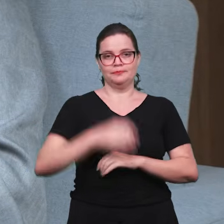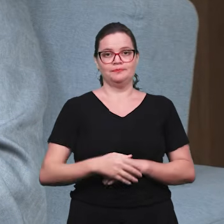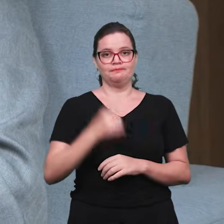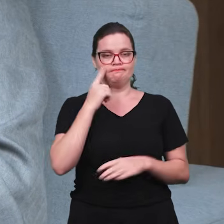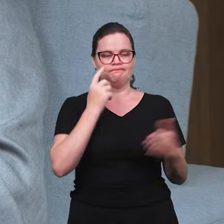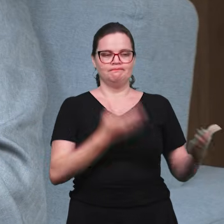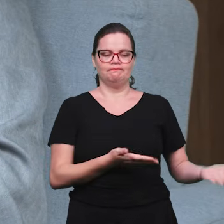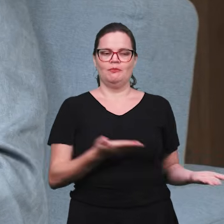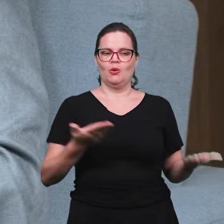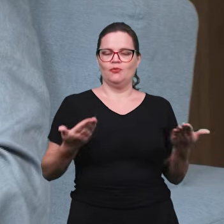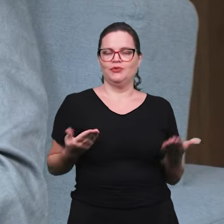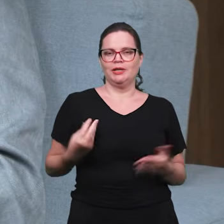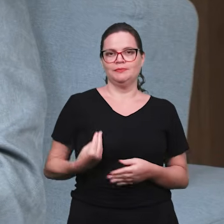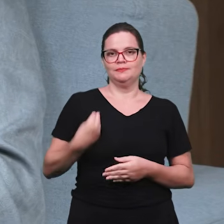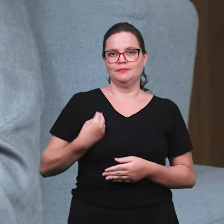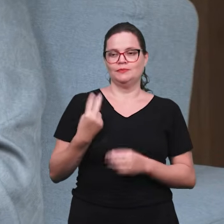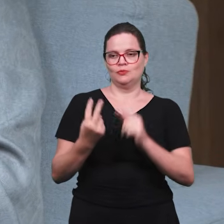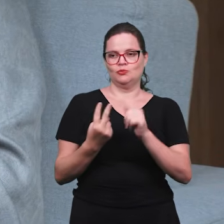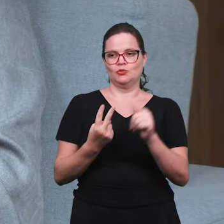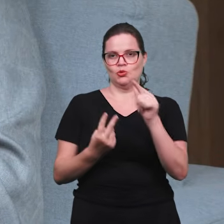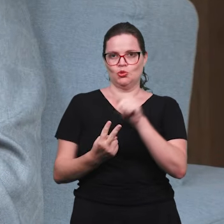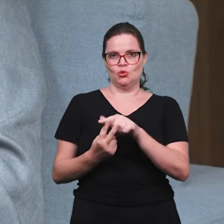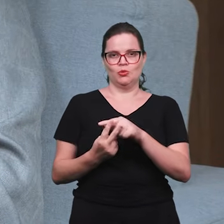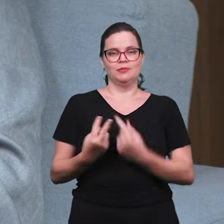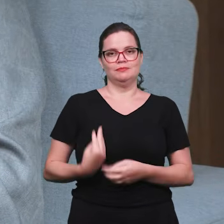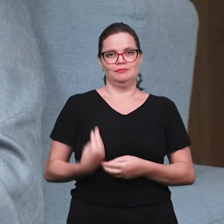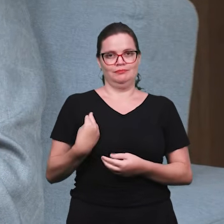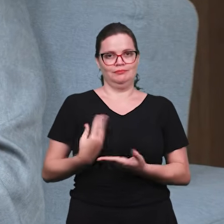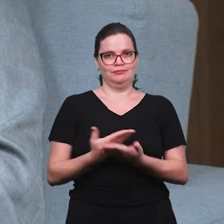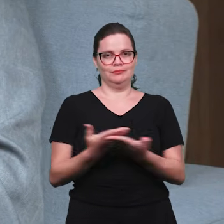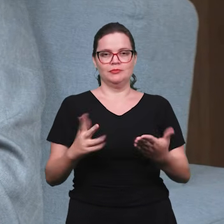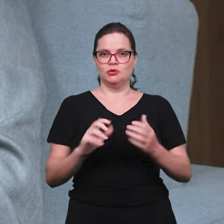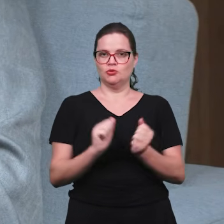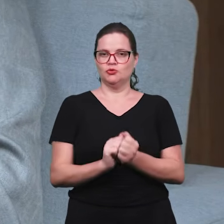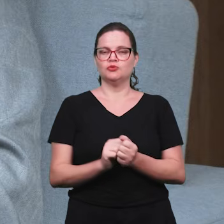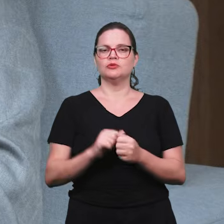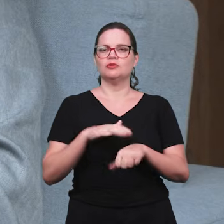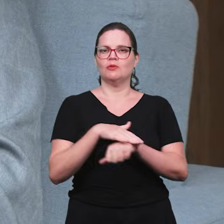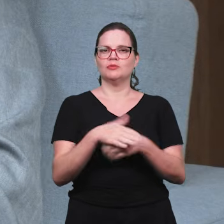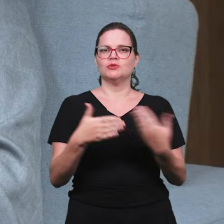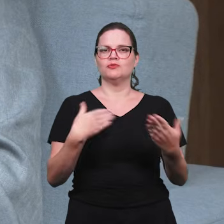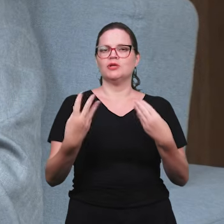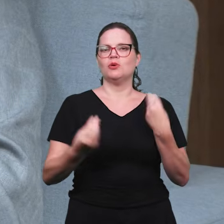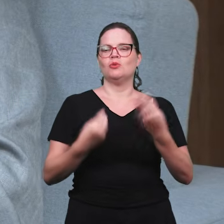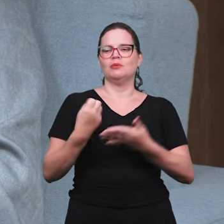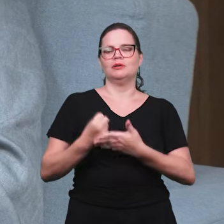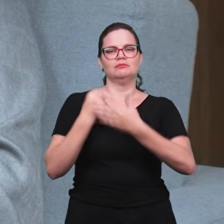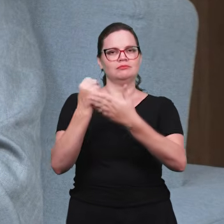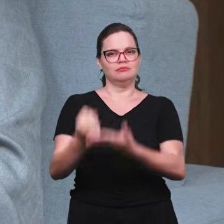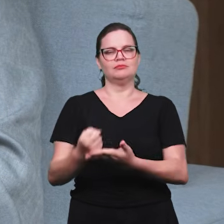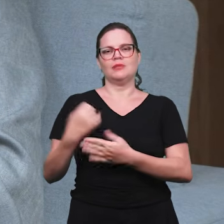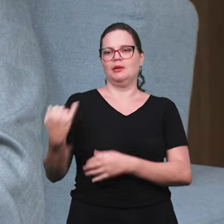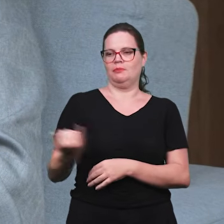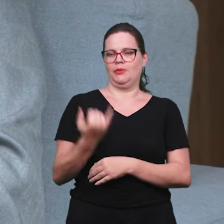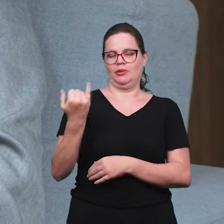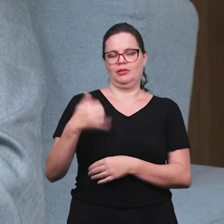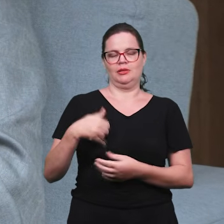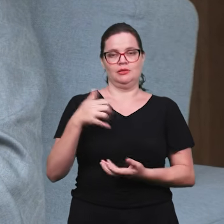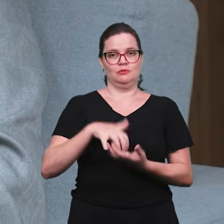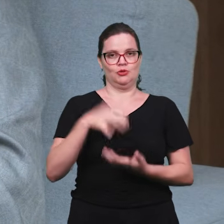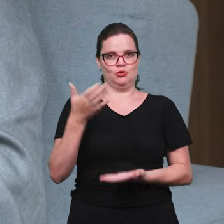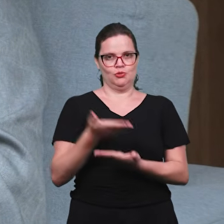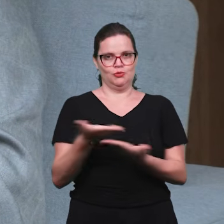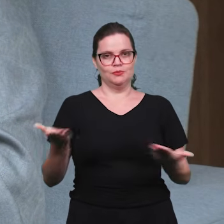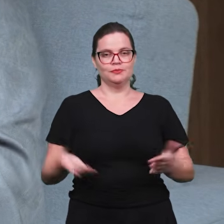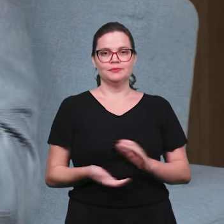dois convidados que já estão aqui conosco e vamos falar um pouco a respeito dessa assistência, a importância dela na vida da